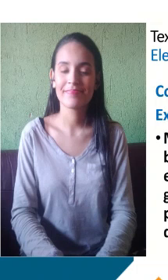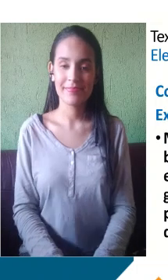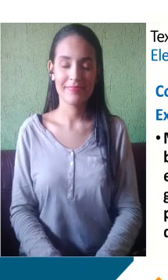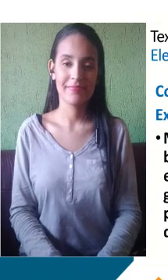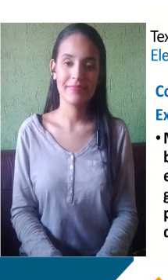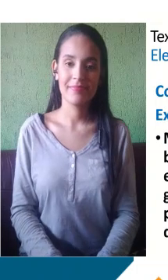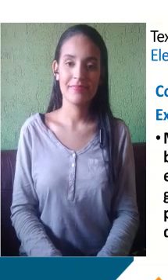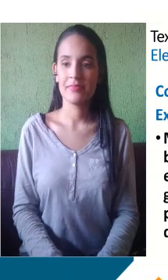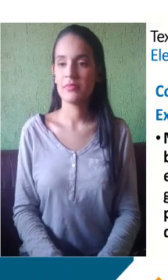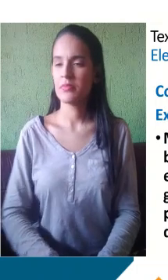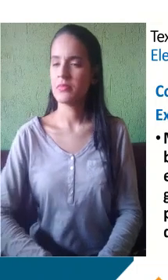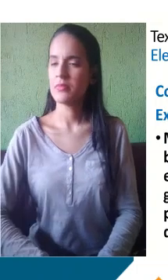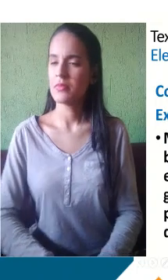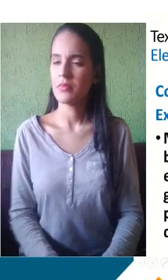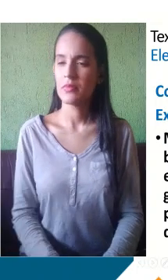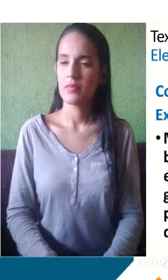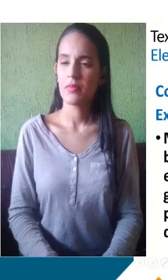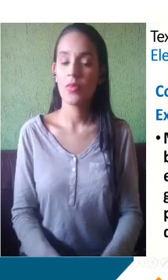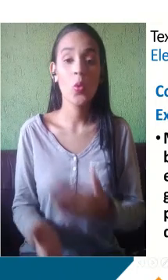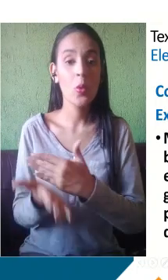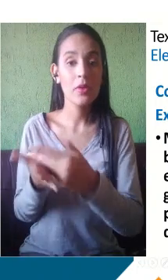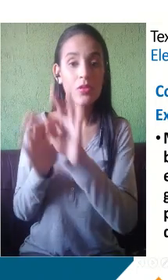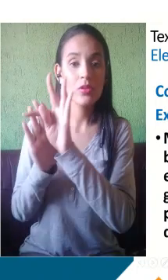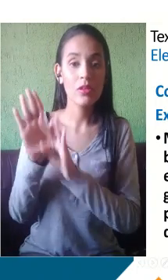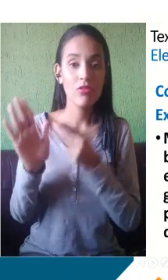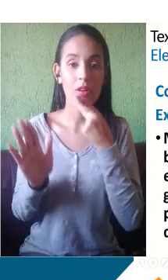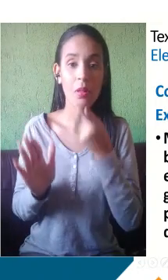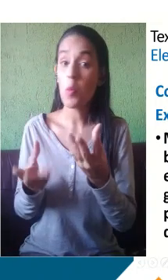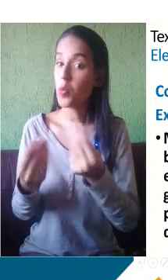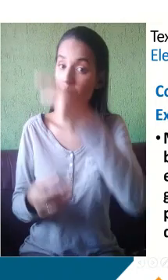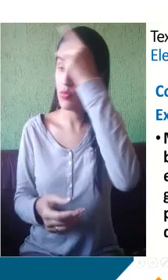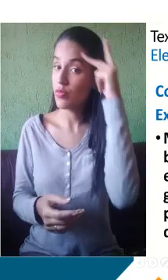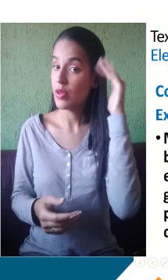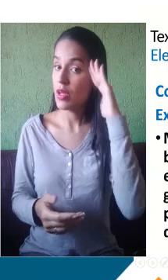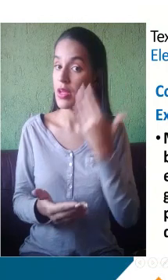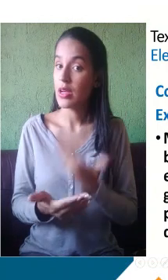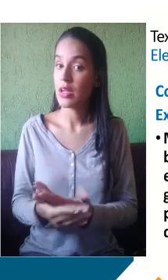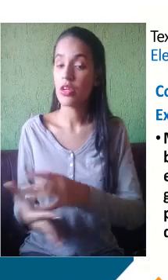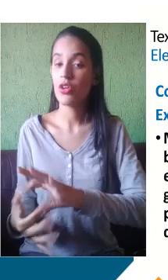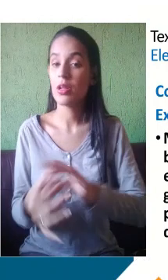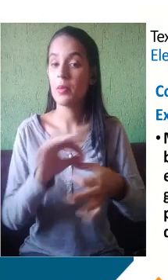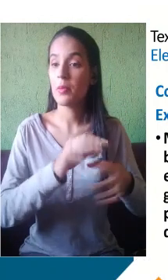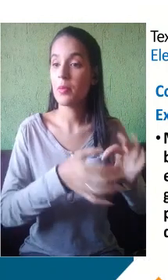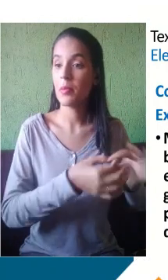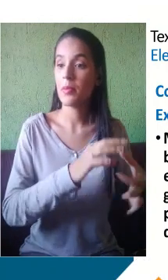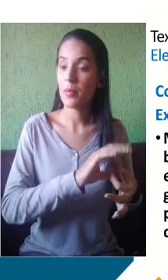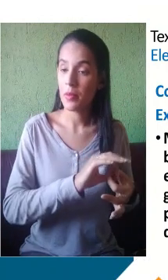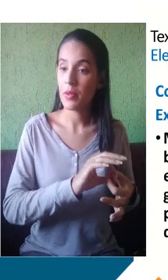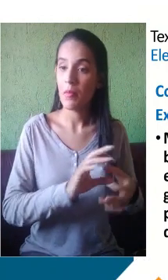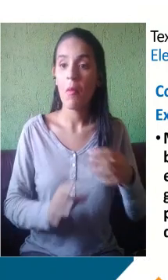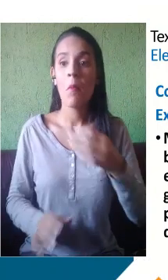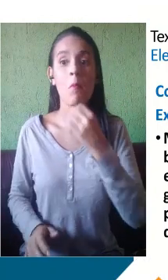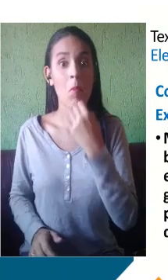desastrosas. Agora, vejam o início do texto. Muitos acreditam que as Olimpíadas de 2016